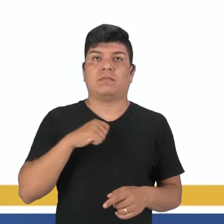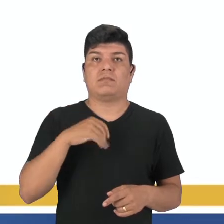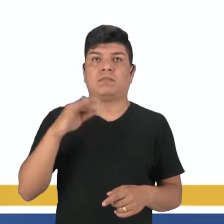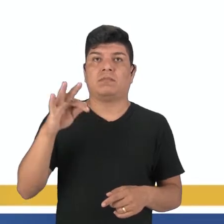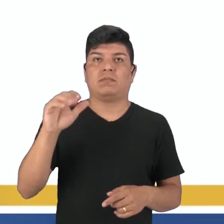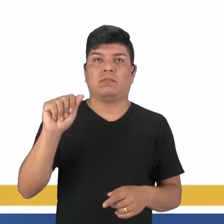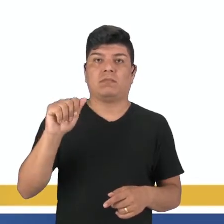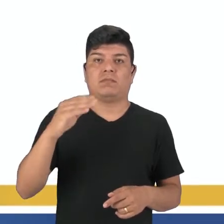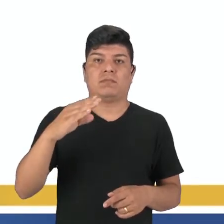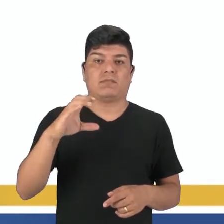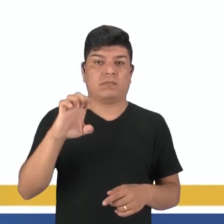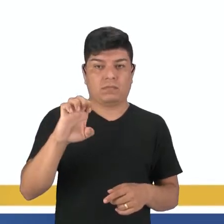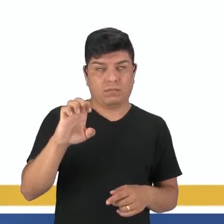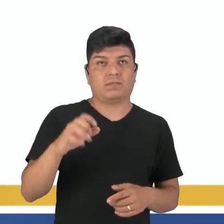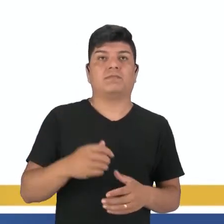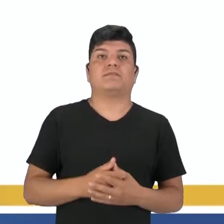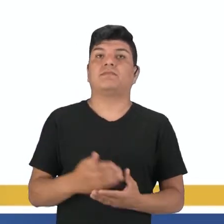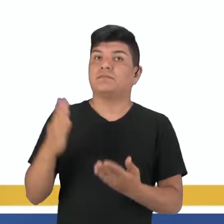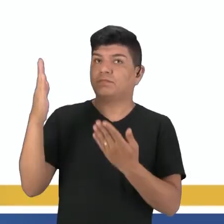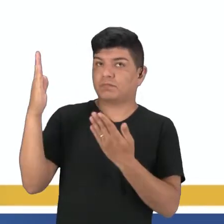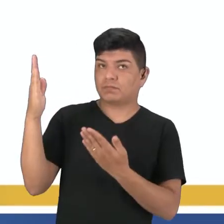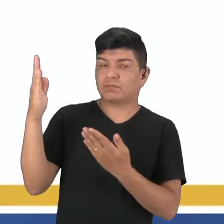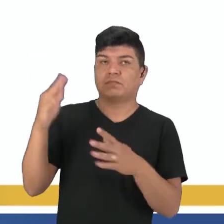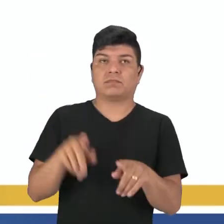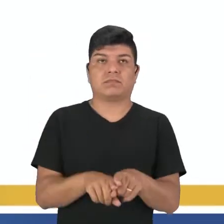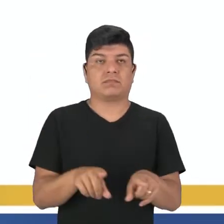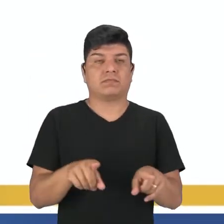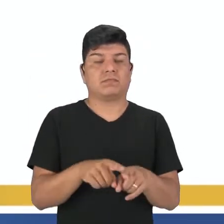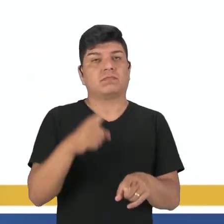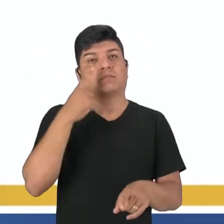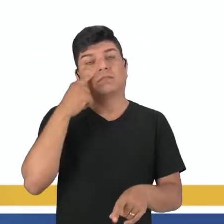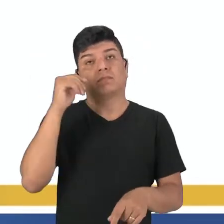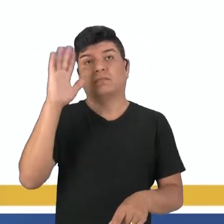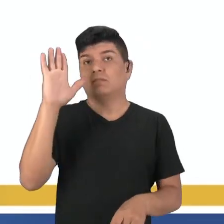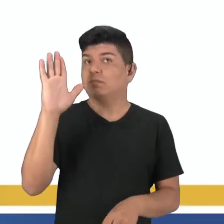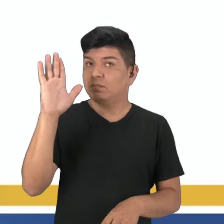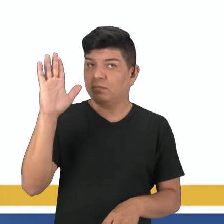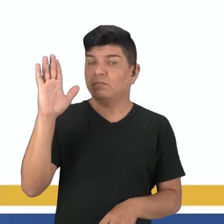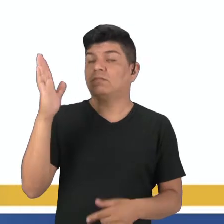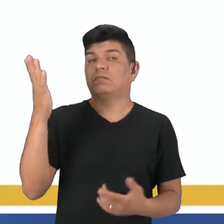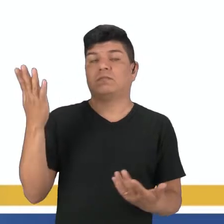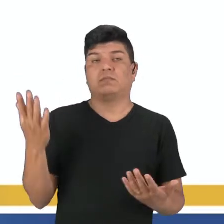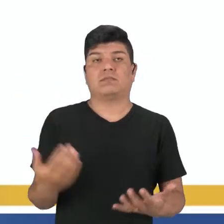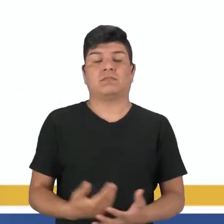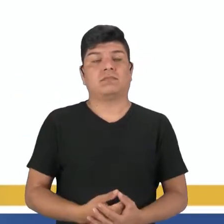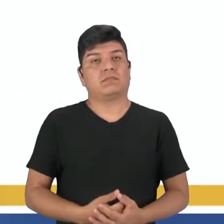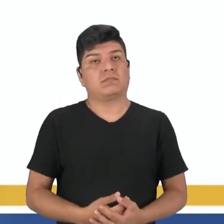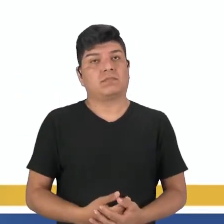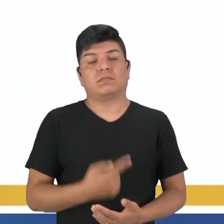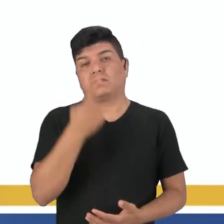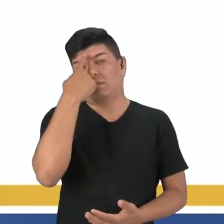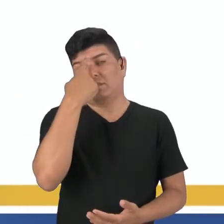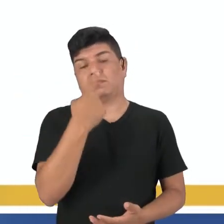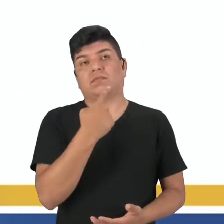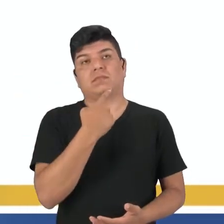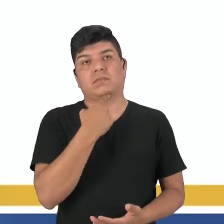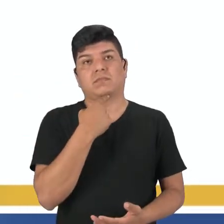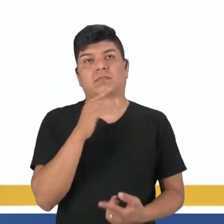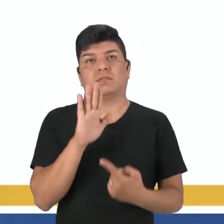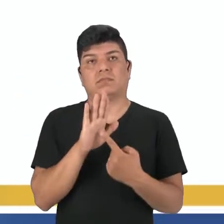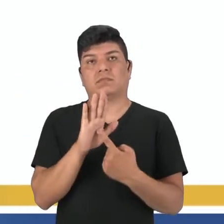né? Elas têm as suas faces. E para a gente ver um pouco mais sobre isso, olha só. Aí na imagem mostra